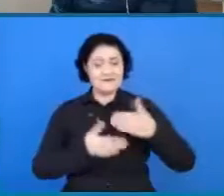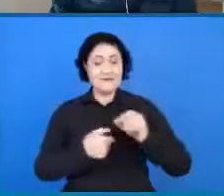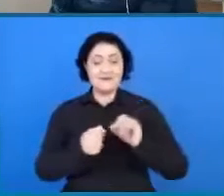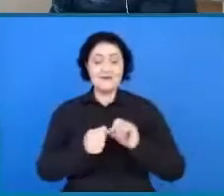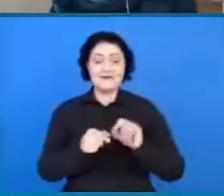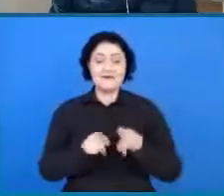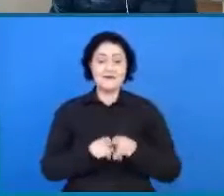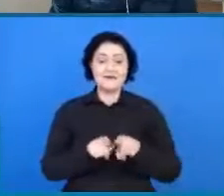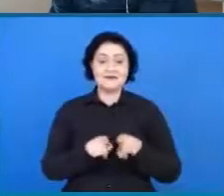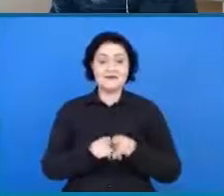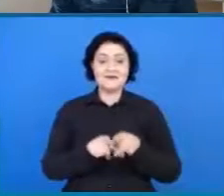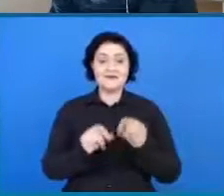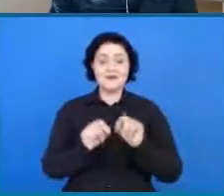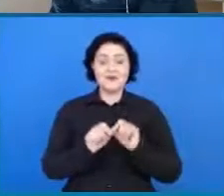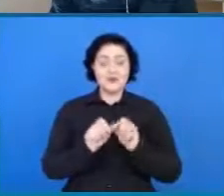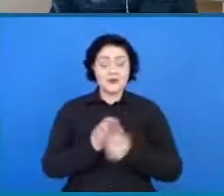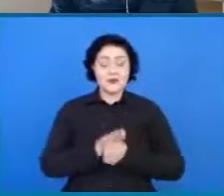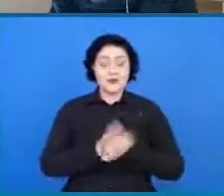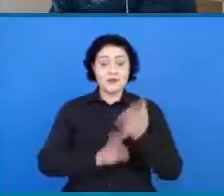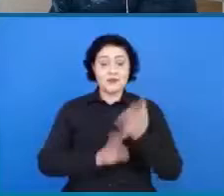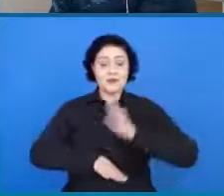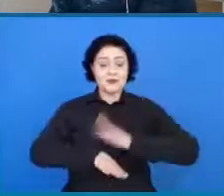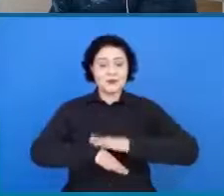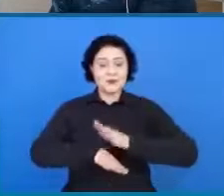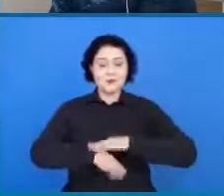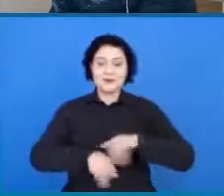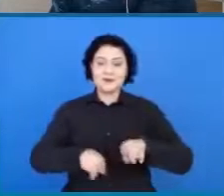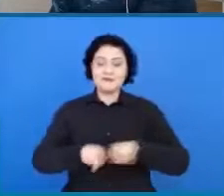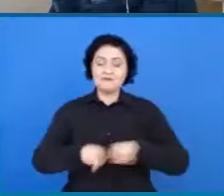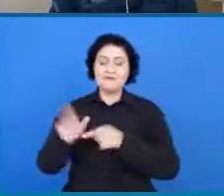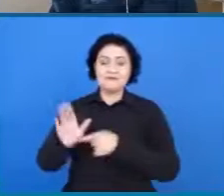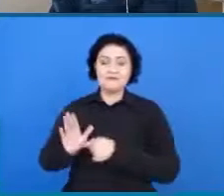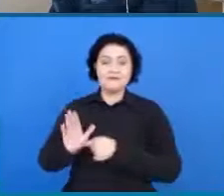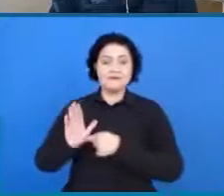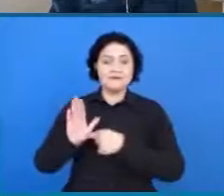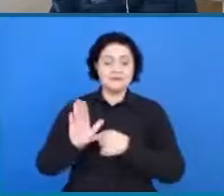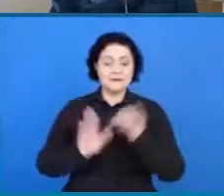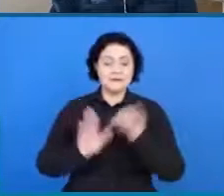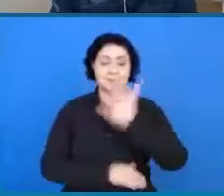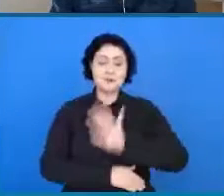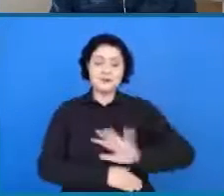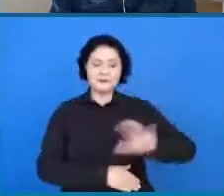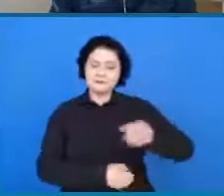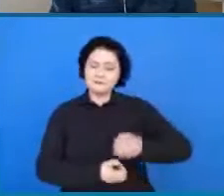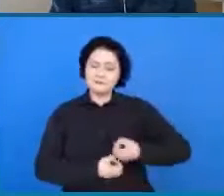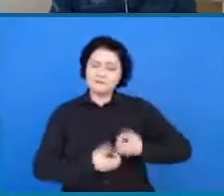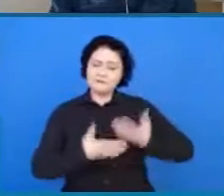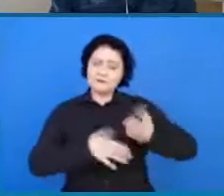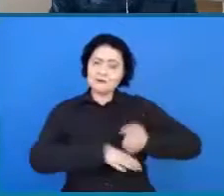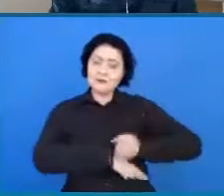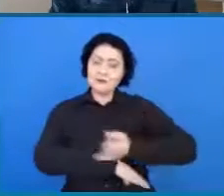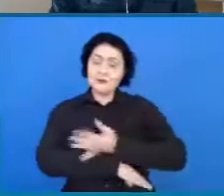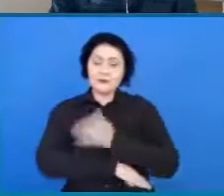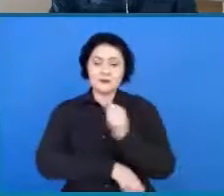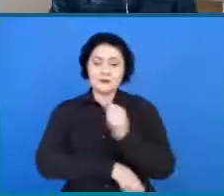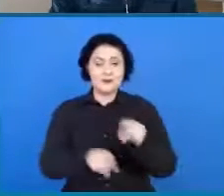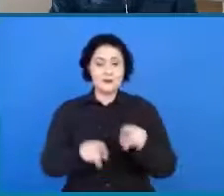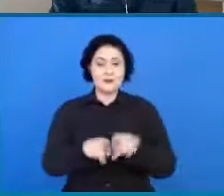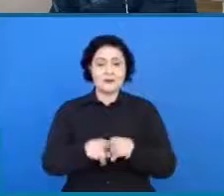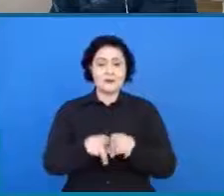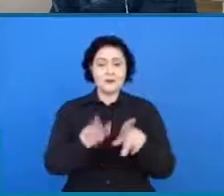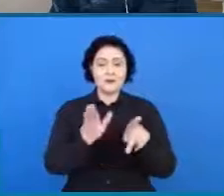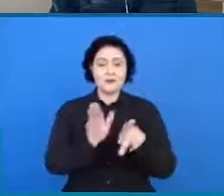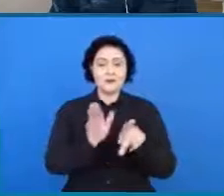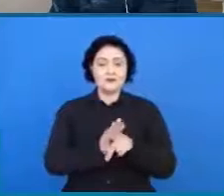podemos aí em vários momentos trazer imagens muito emocionantes como o